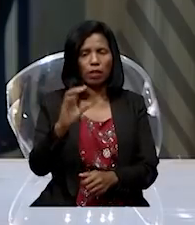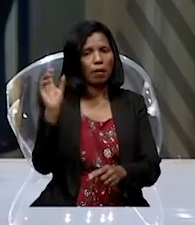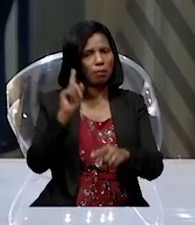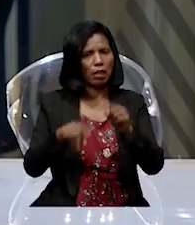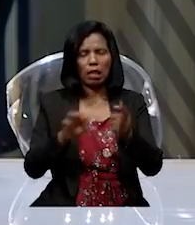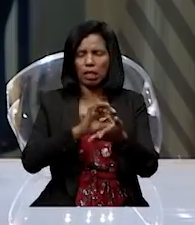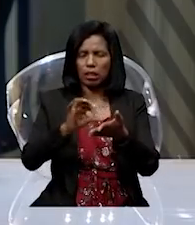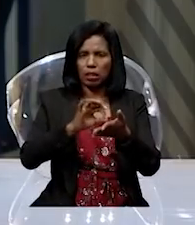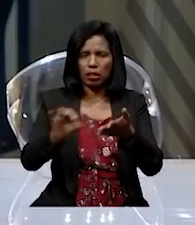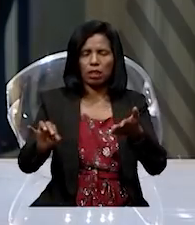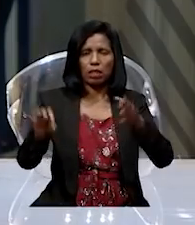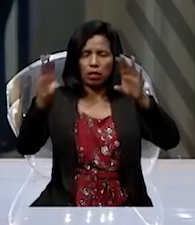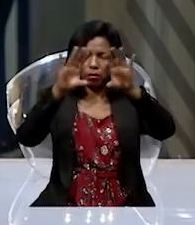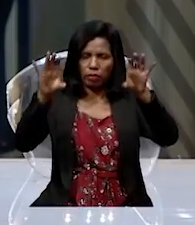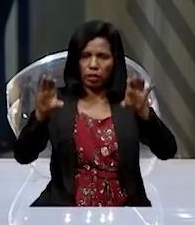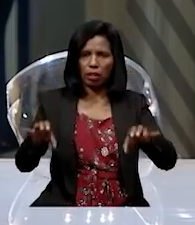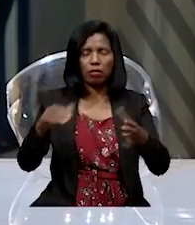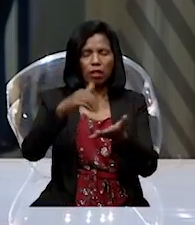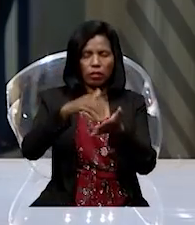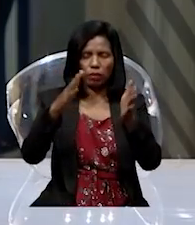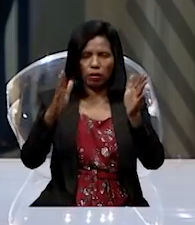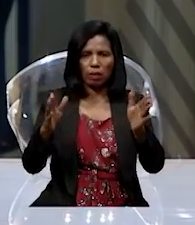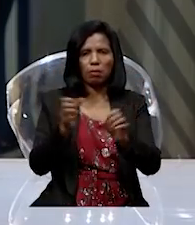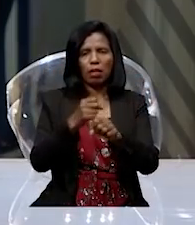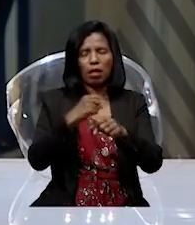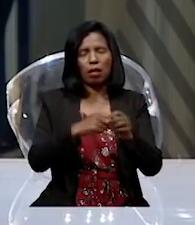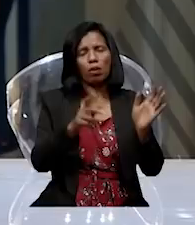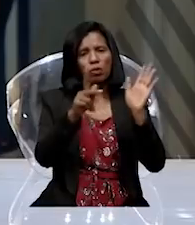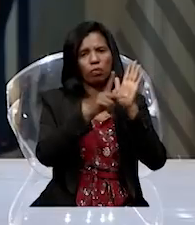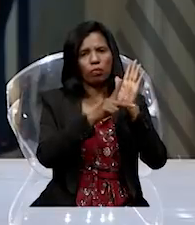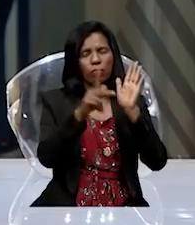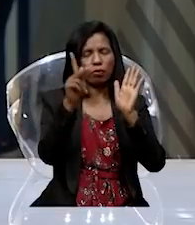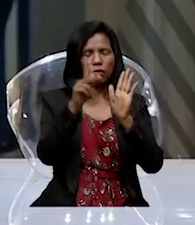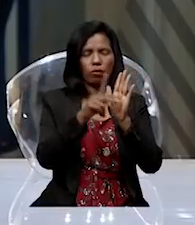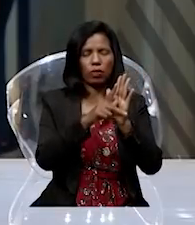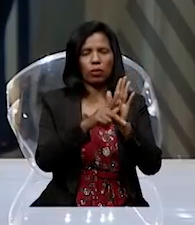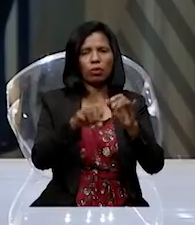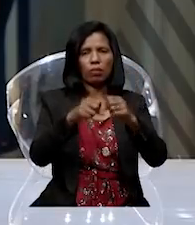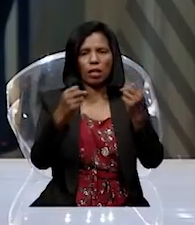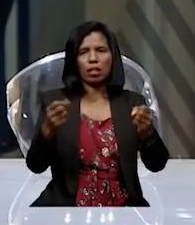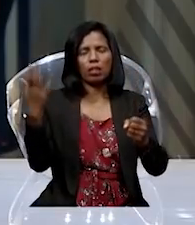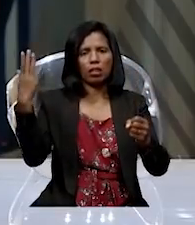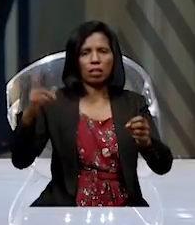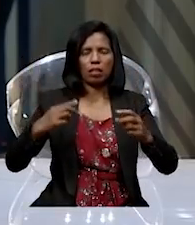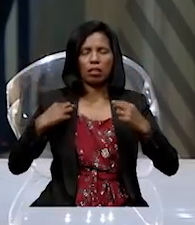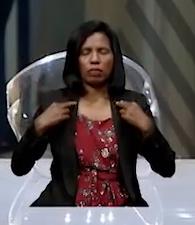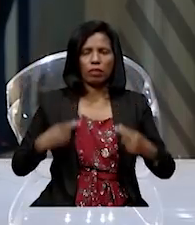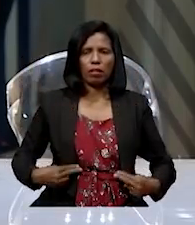estudante finalista, nebe desenha, pornografia e ania camisola.